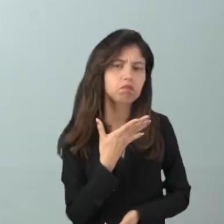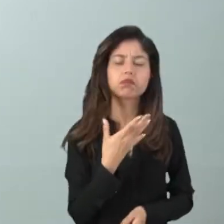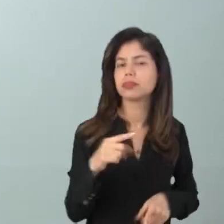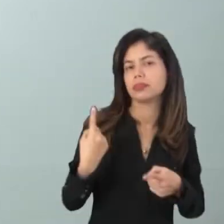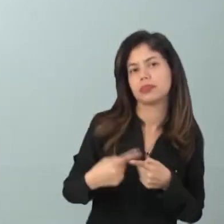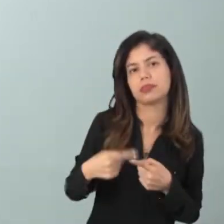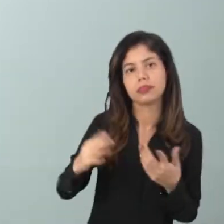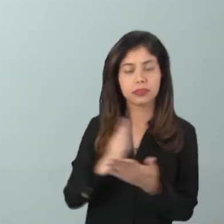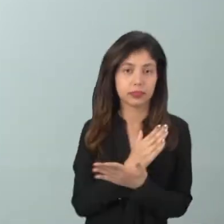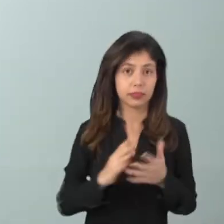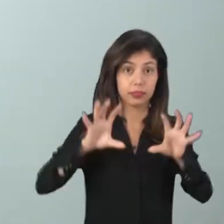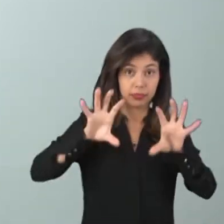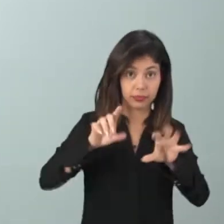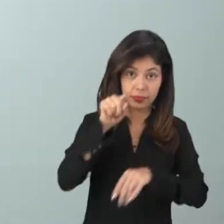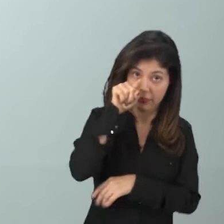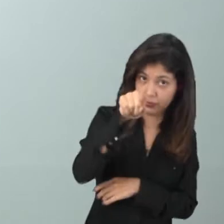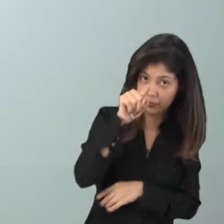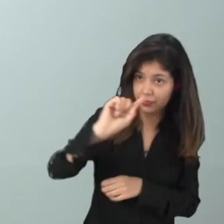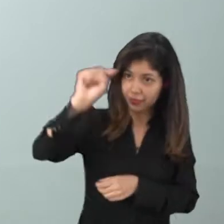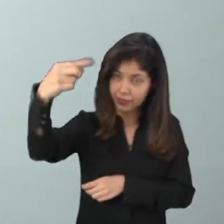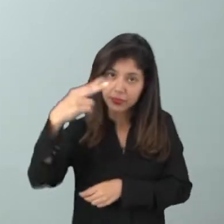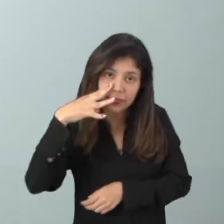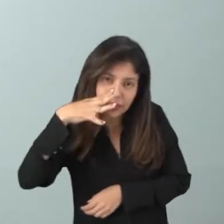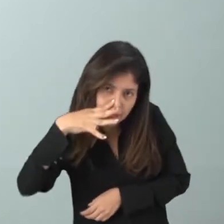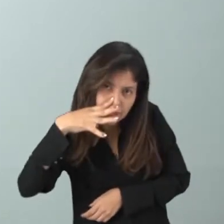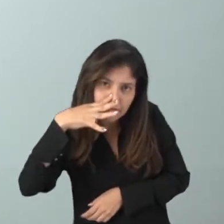porque de alguma forma você que está aí do outro lado